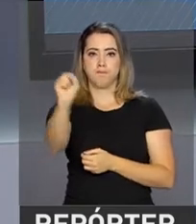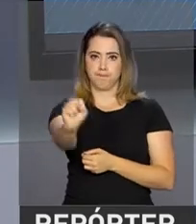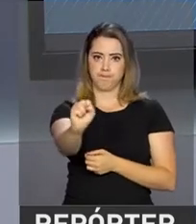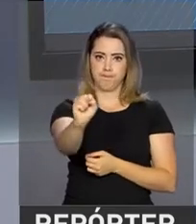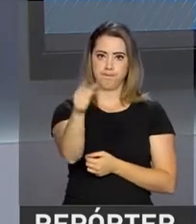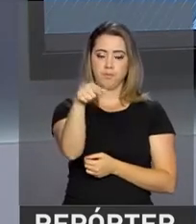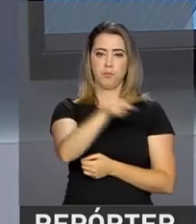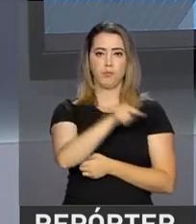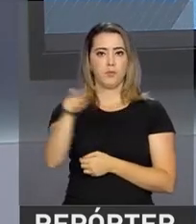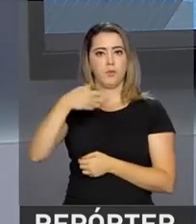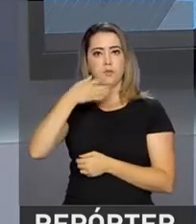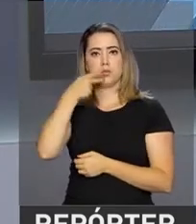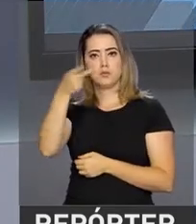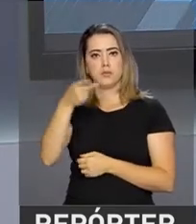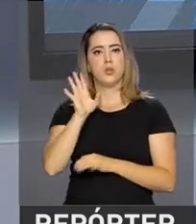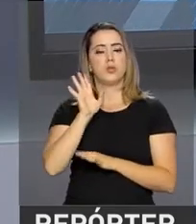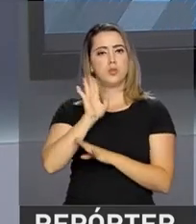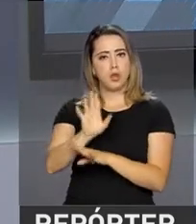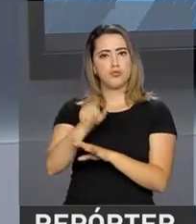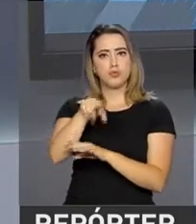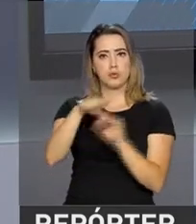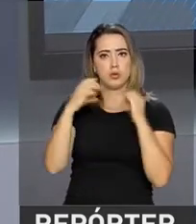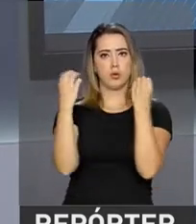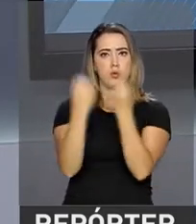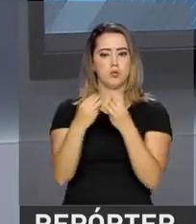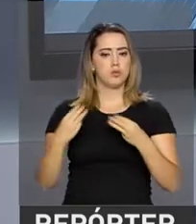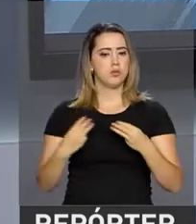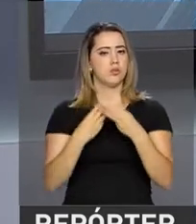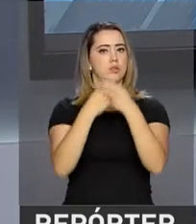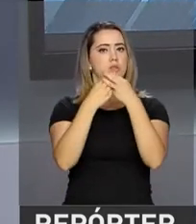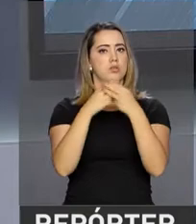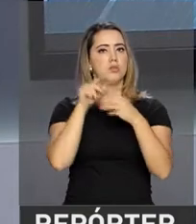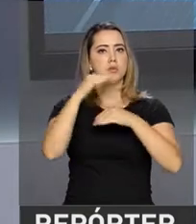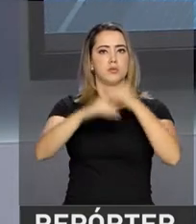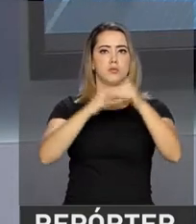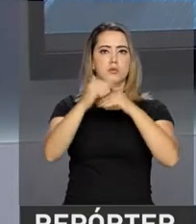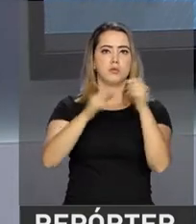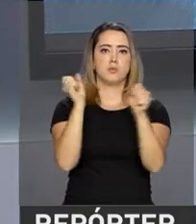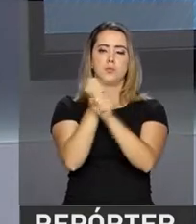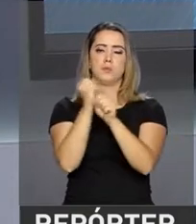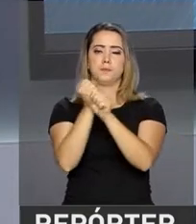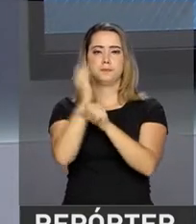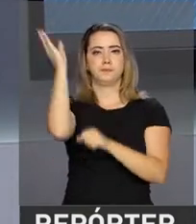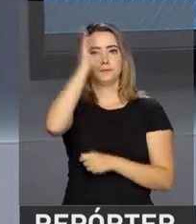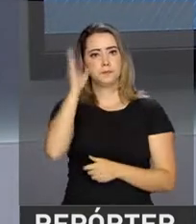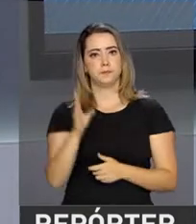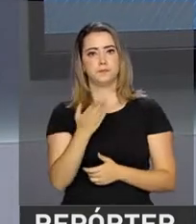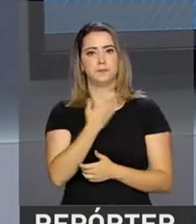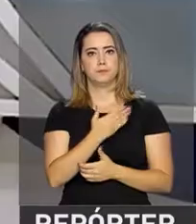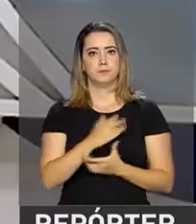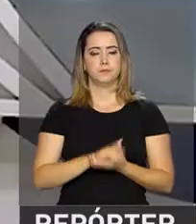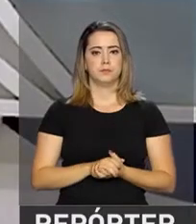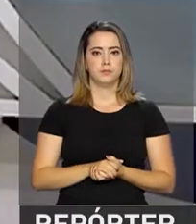5.778. O presidente destacou a contribuição da comunidade judaica para o crescimento e construção do Brasil.